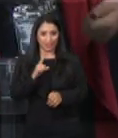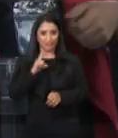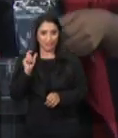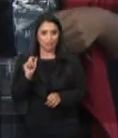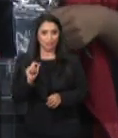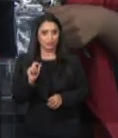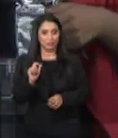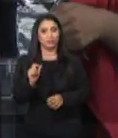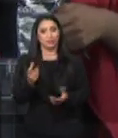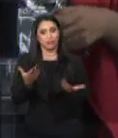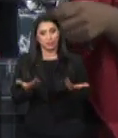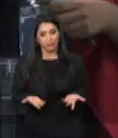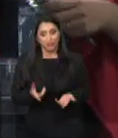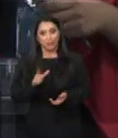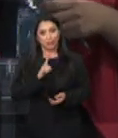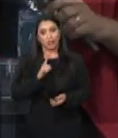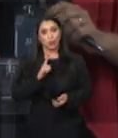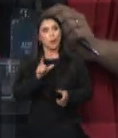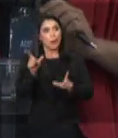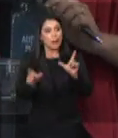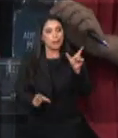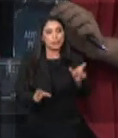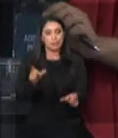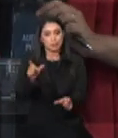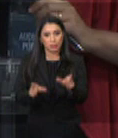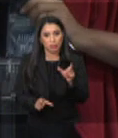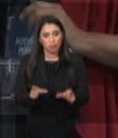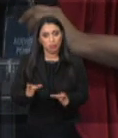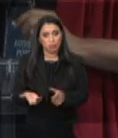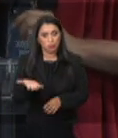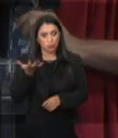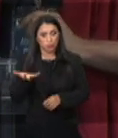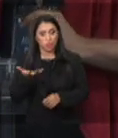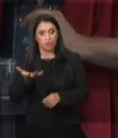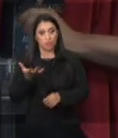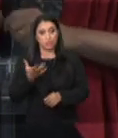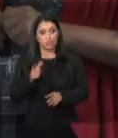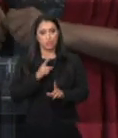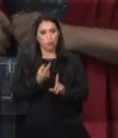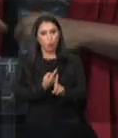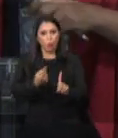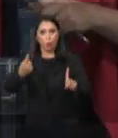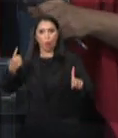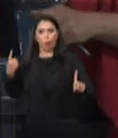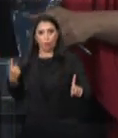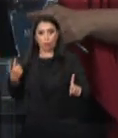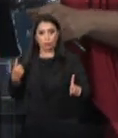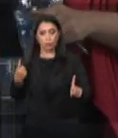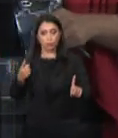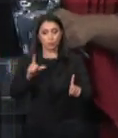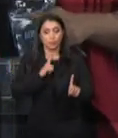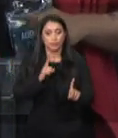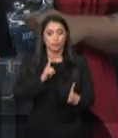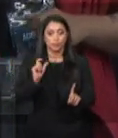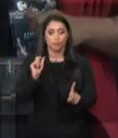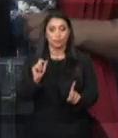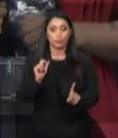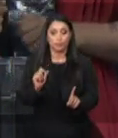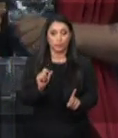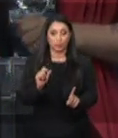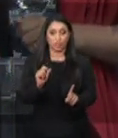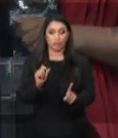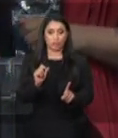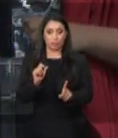pessoas tinham medo porque as pessoas queriam dar um dinheiro para ela chegar o mais rápido possível longe dela e nesse nessa fala desse